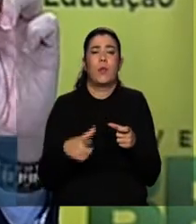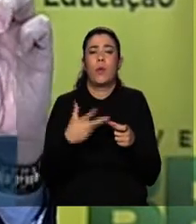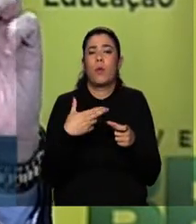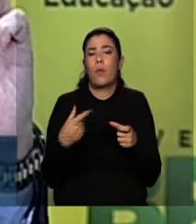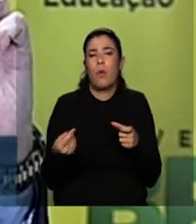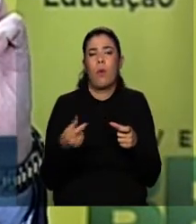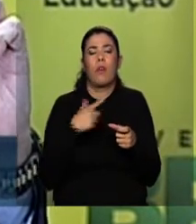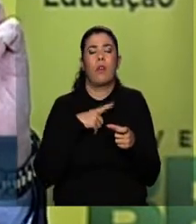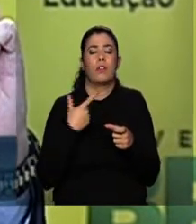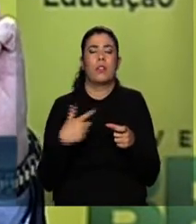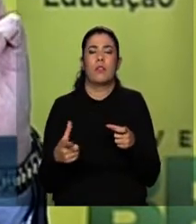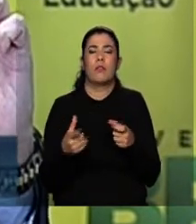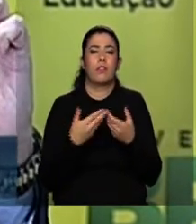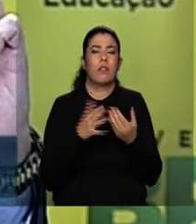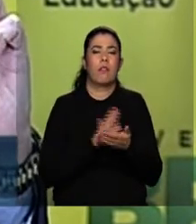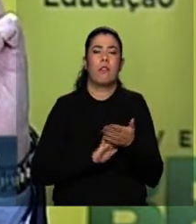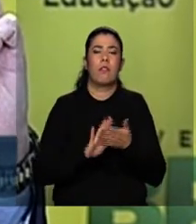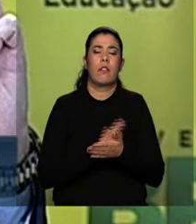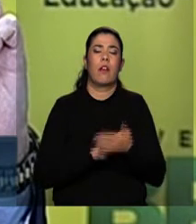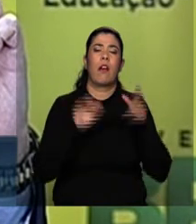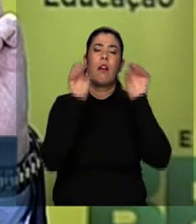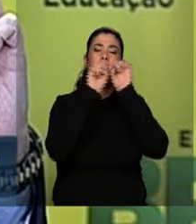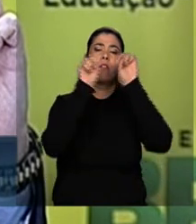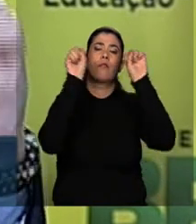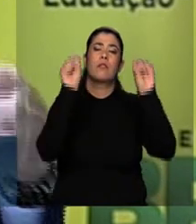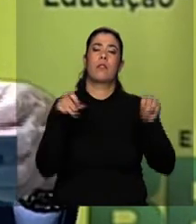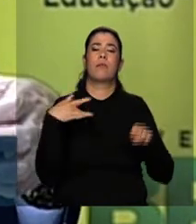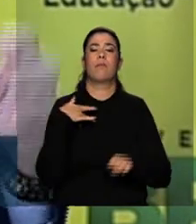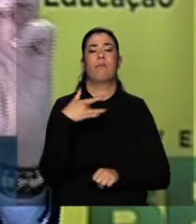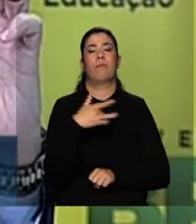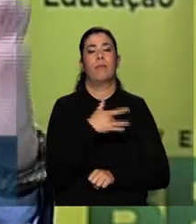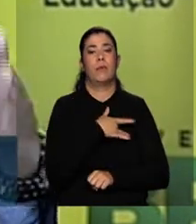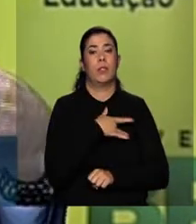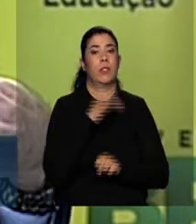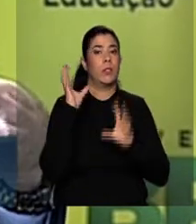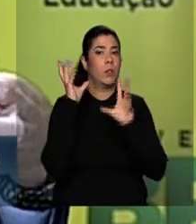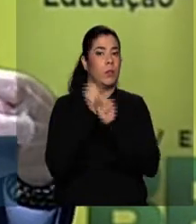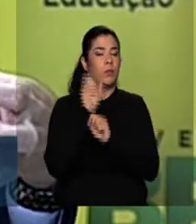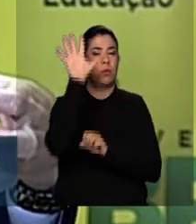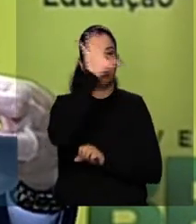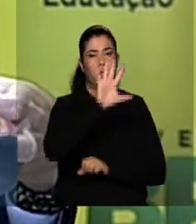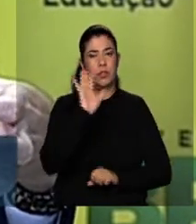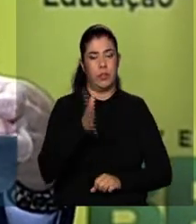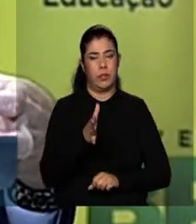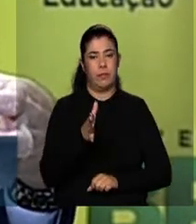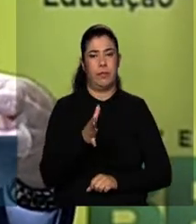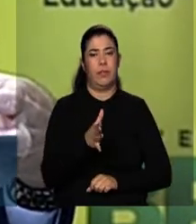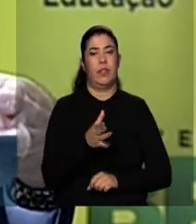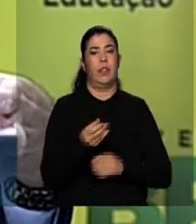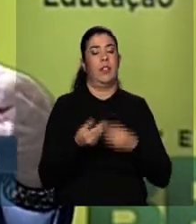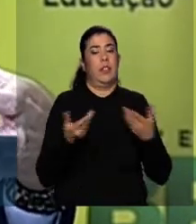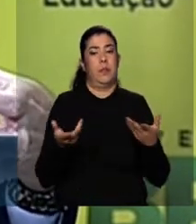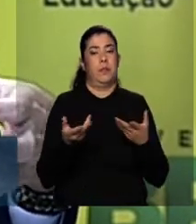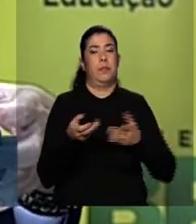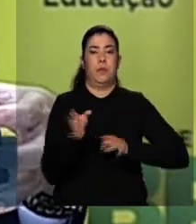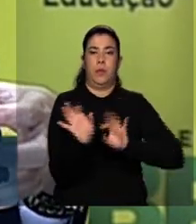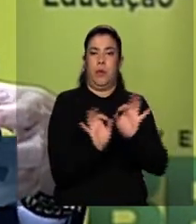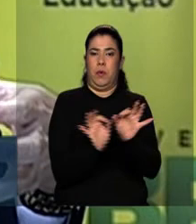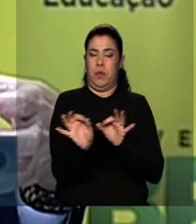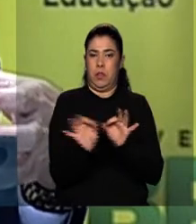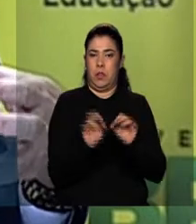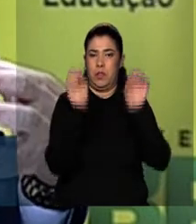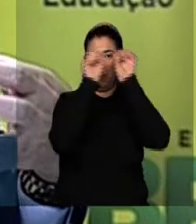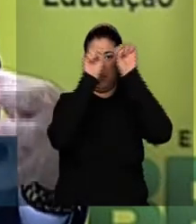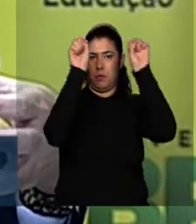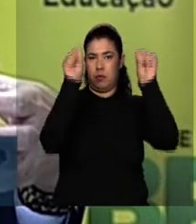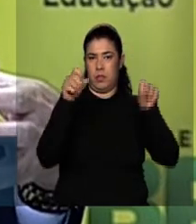condições para ter o sistema de saúde completo. Portanto, a organização do sistema de saúde no Brasil, ela se